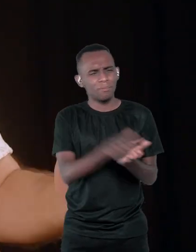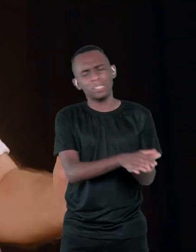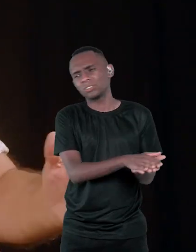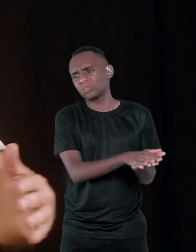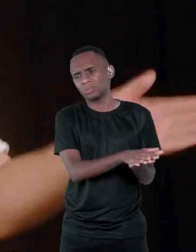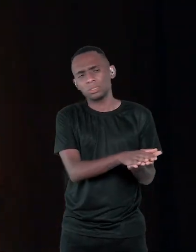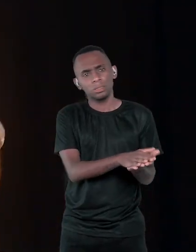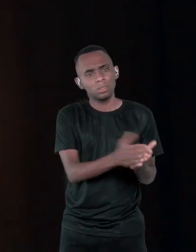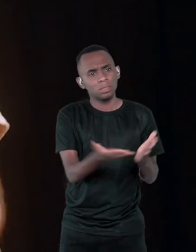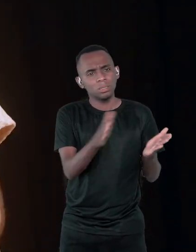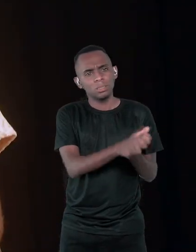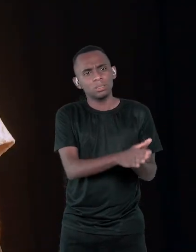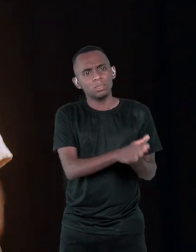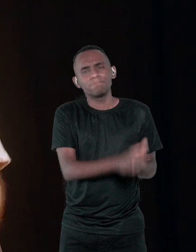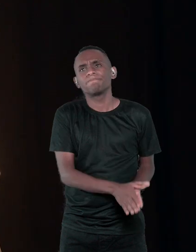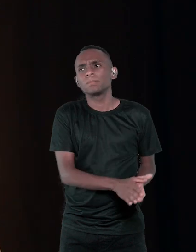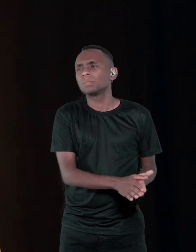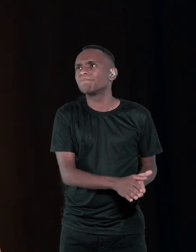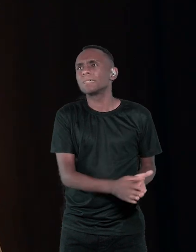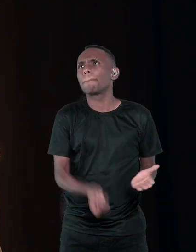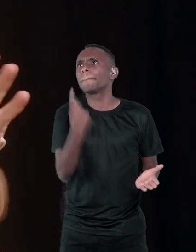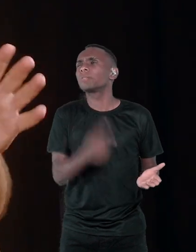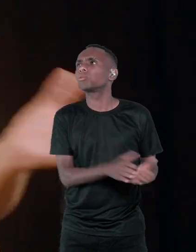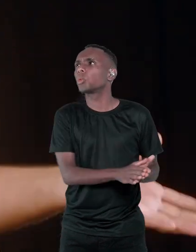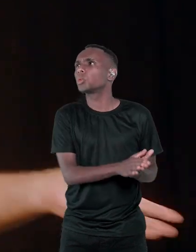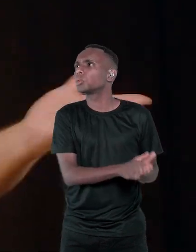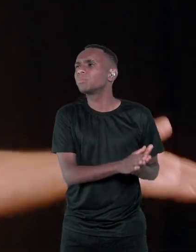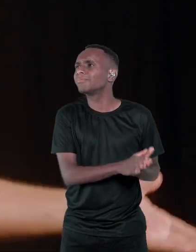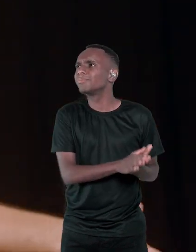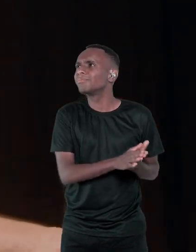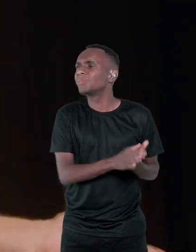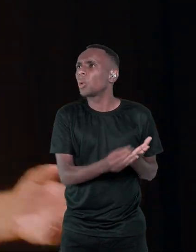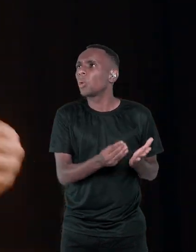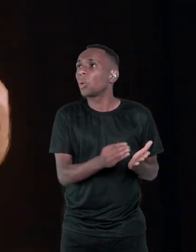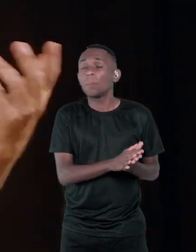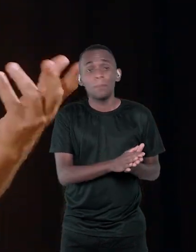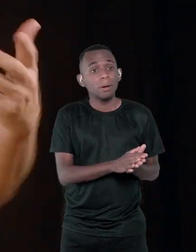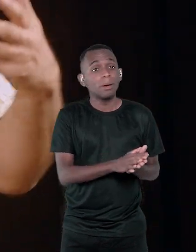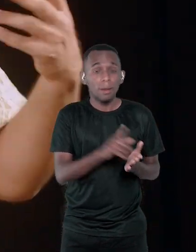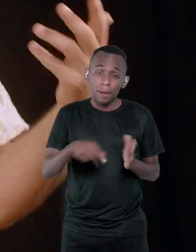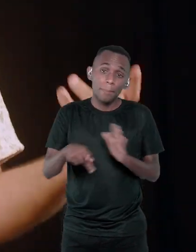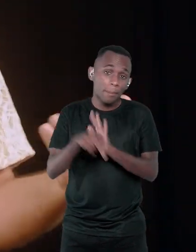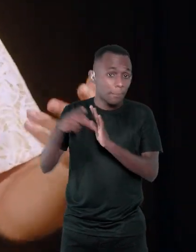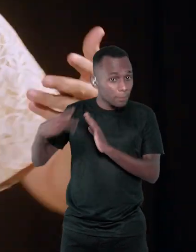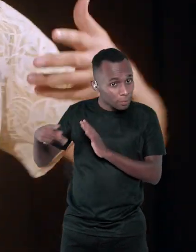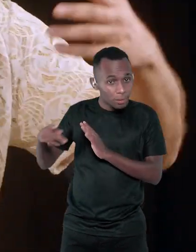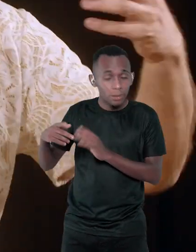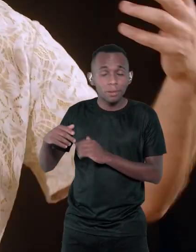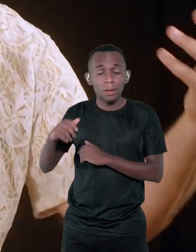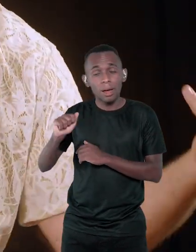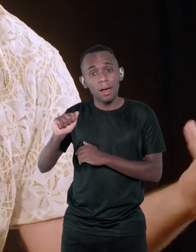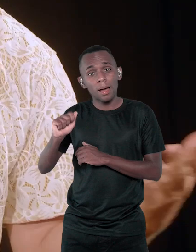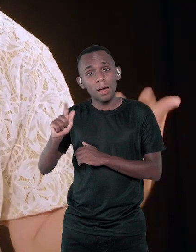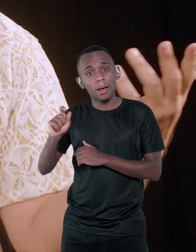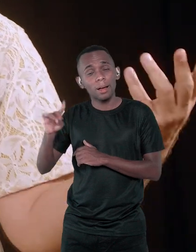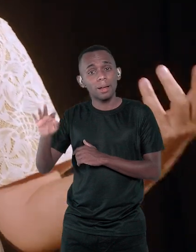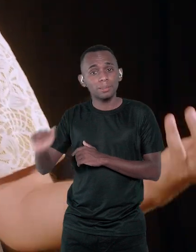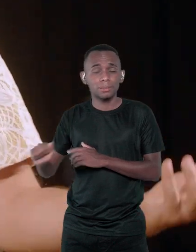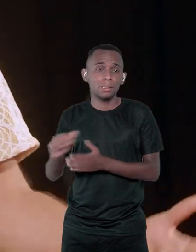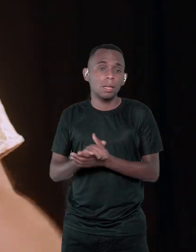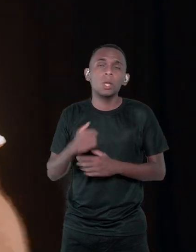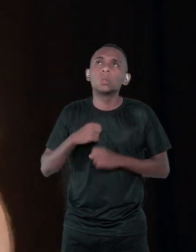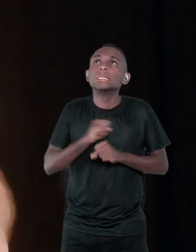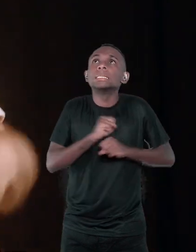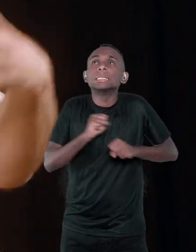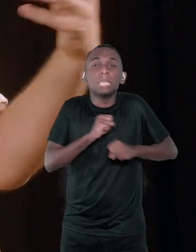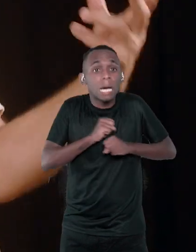que você fala? Fecha o livro assim. Não é possível. Né? E a Agatha Christie. E aí é tão genial quando eu adoro